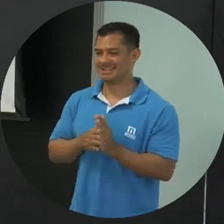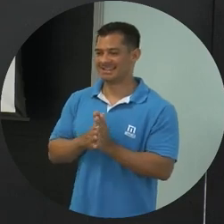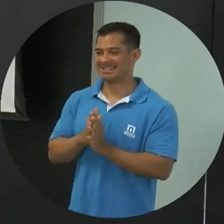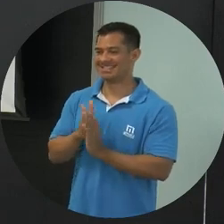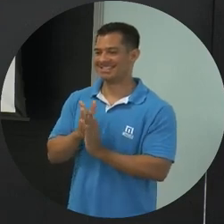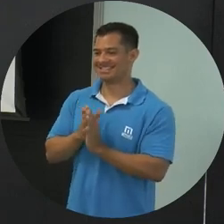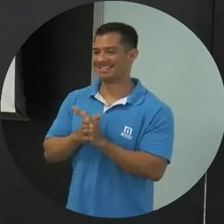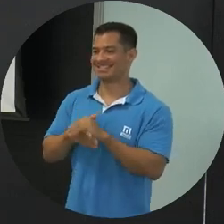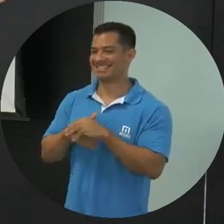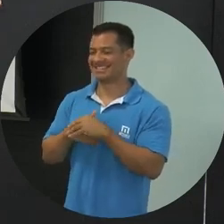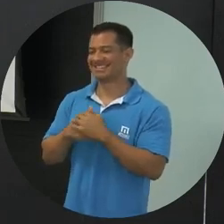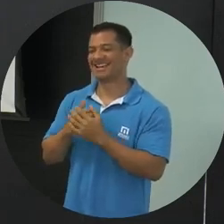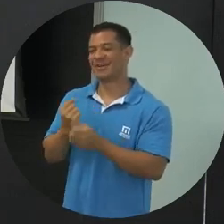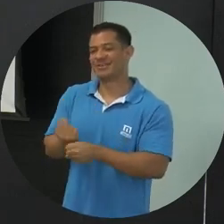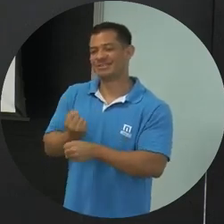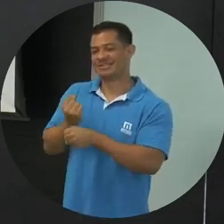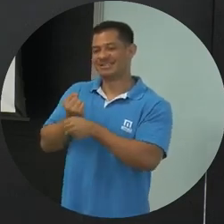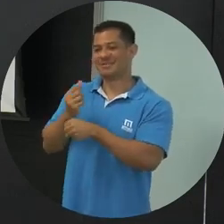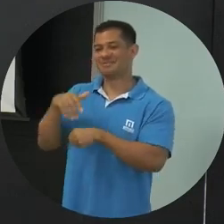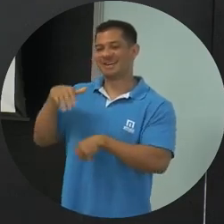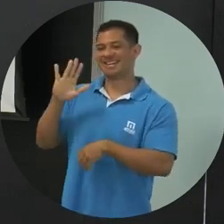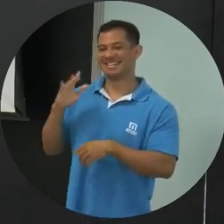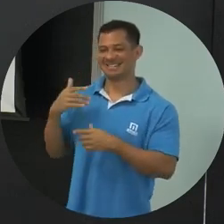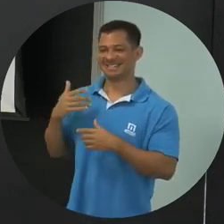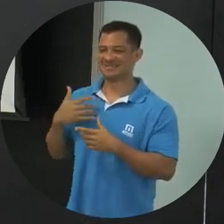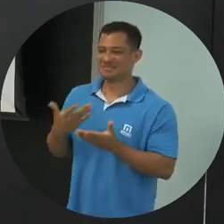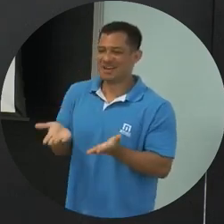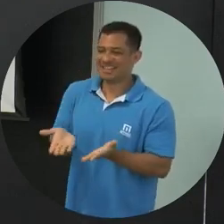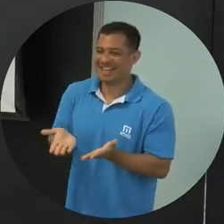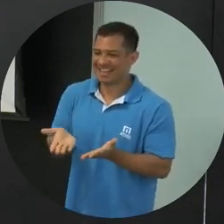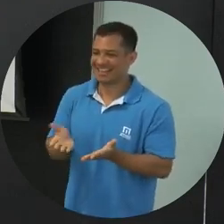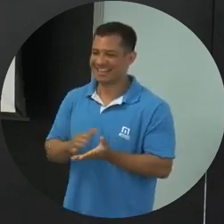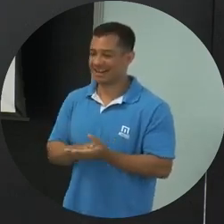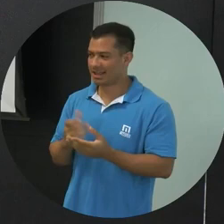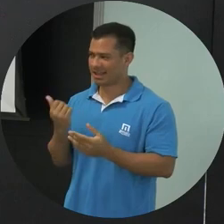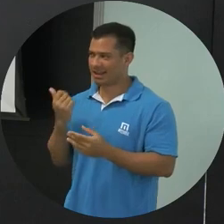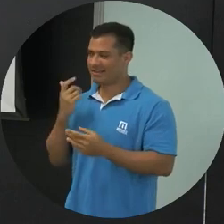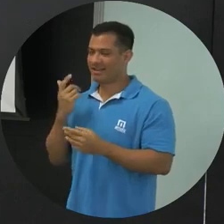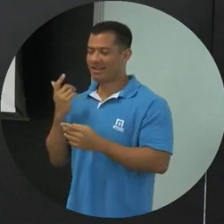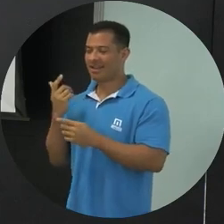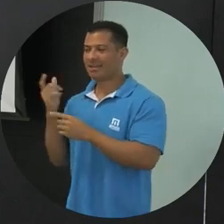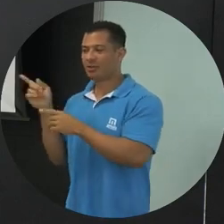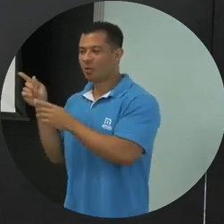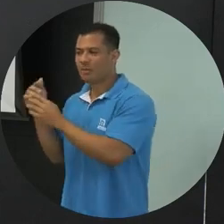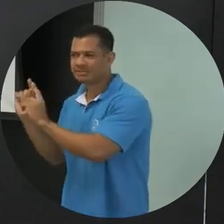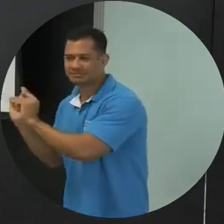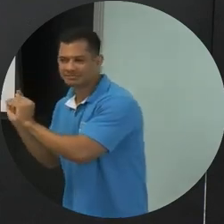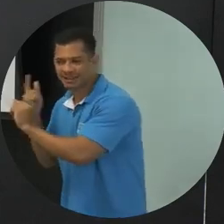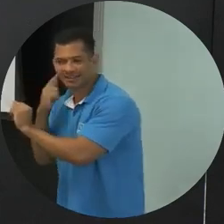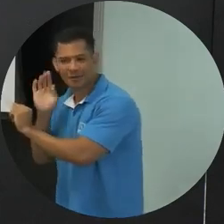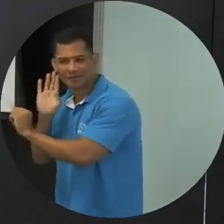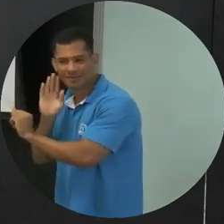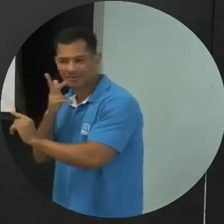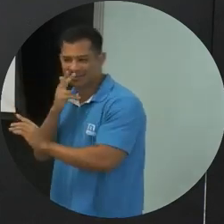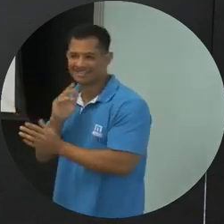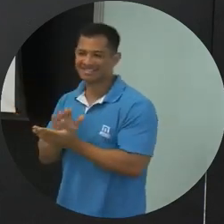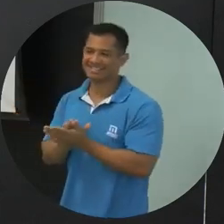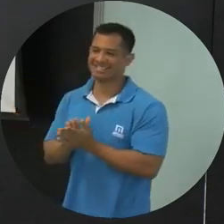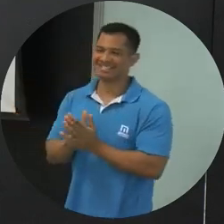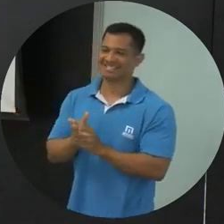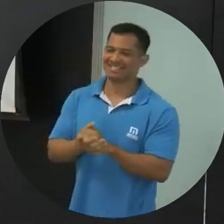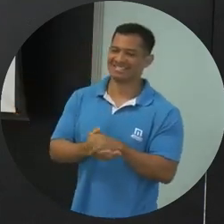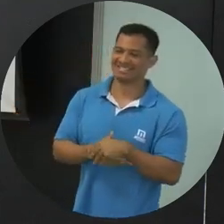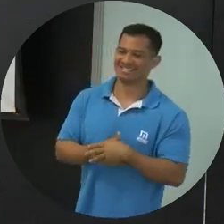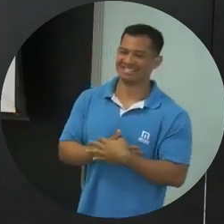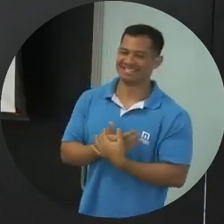numa construção mais moderna? Aí a gente estava conversando e a gente falou de Brasília, né? A gente falou de Brasília.